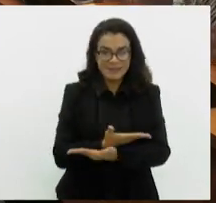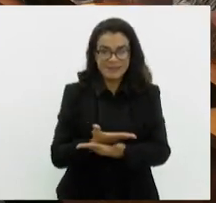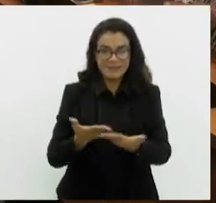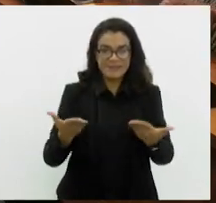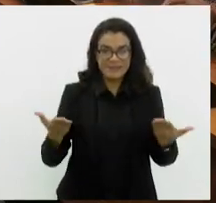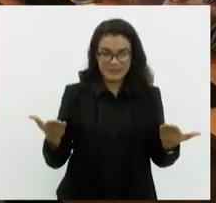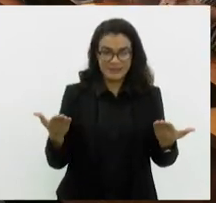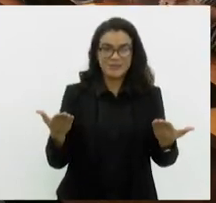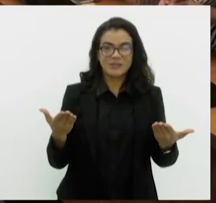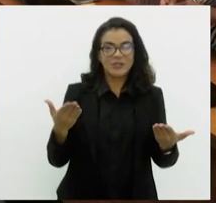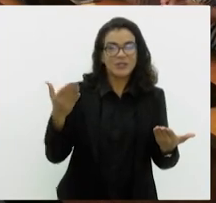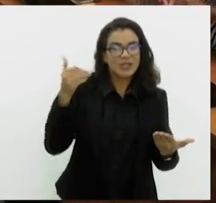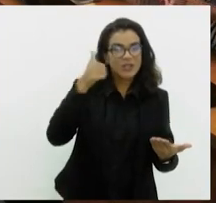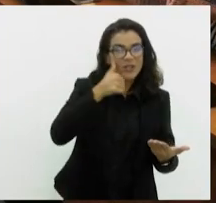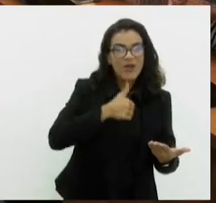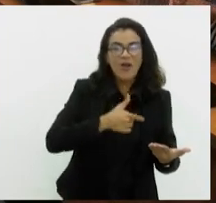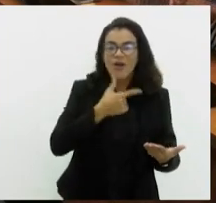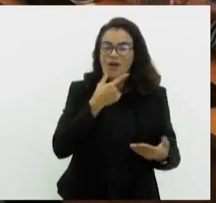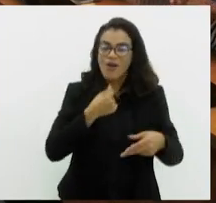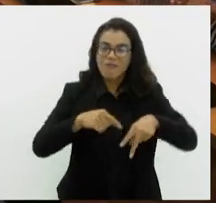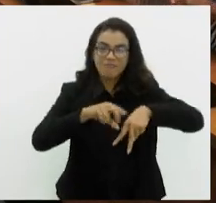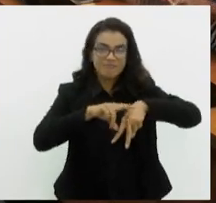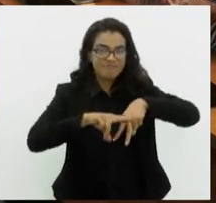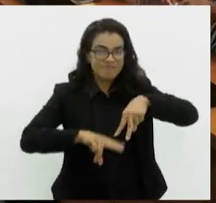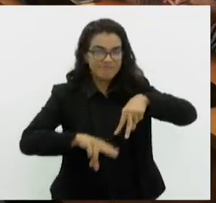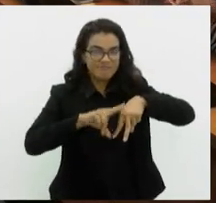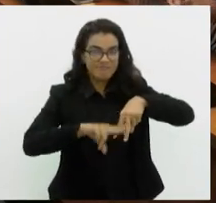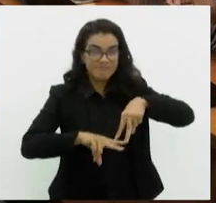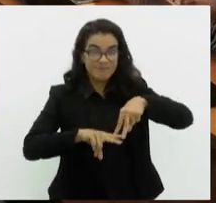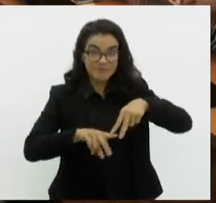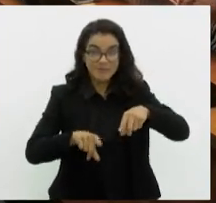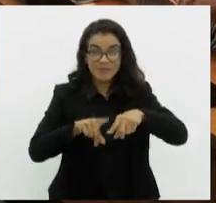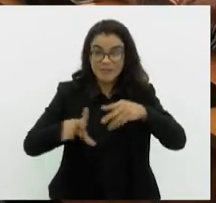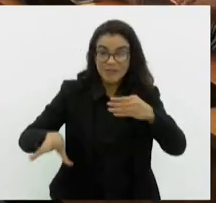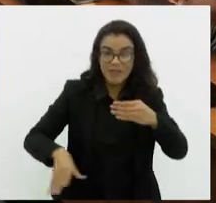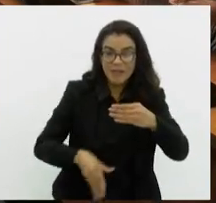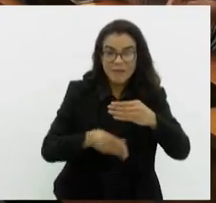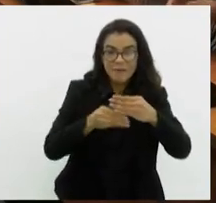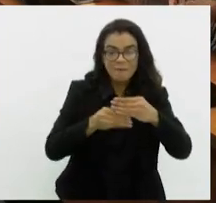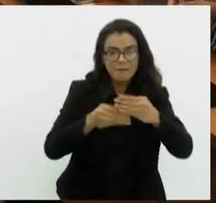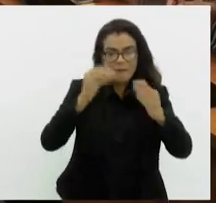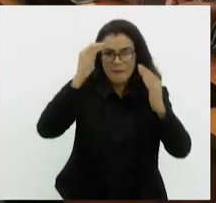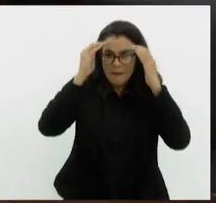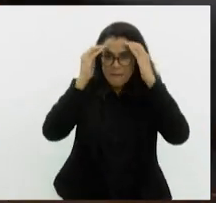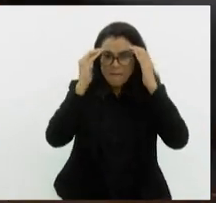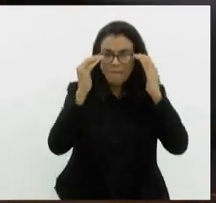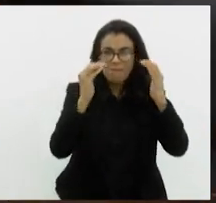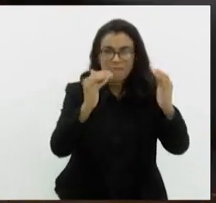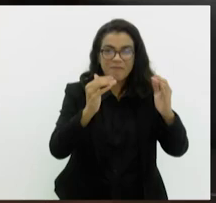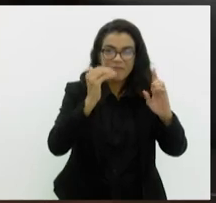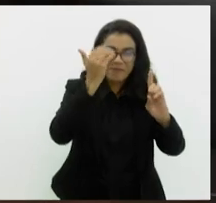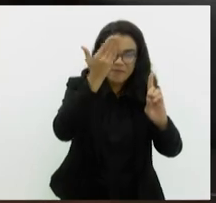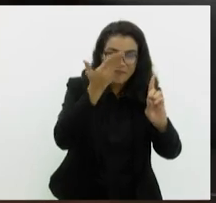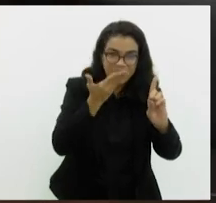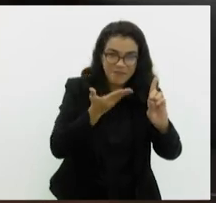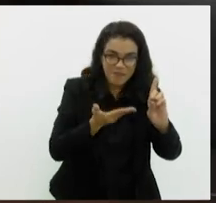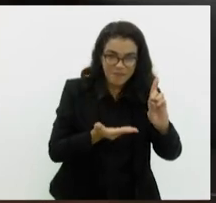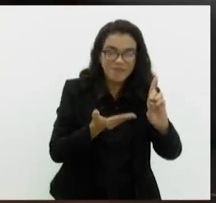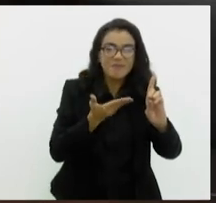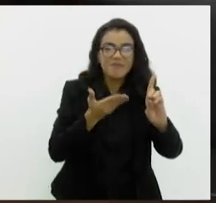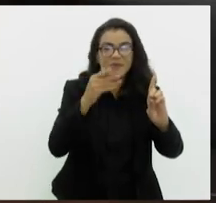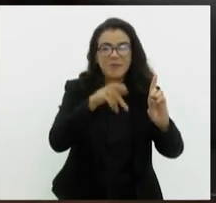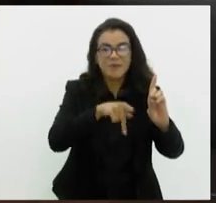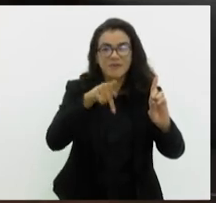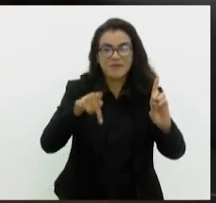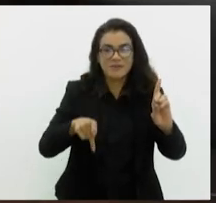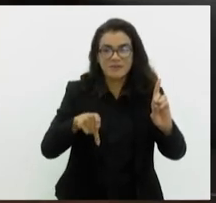de todas, de todos e de todes, e reiterar o nosso respeito à nossa homenageada,